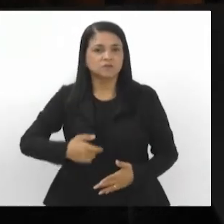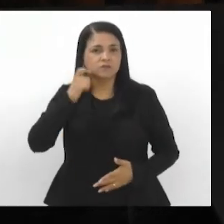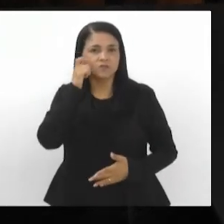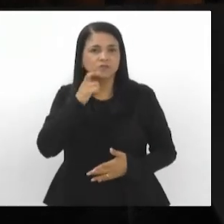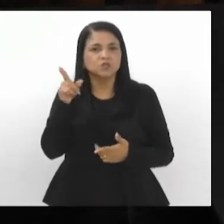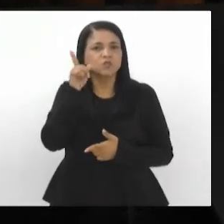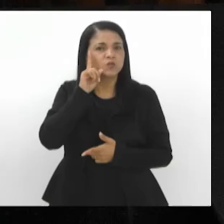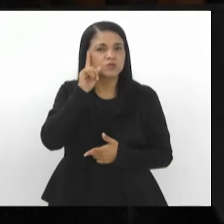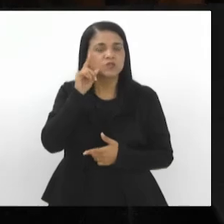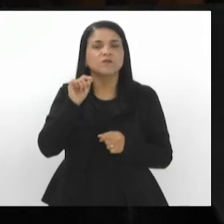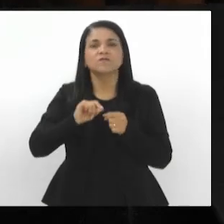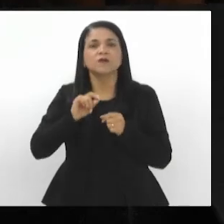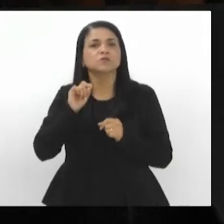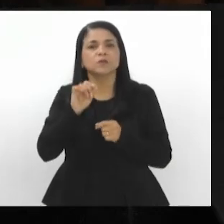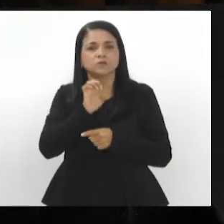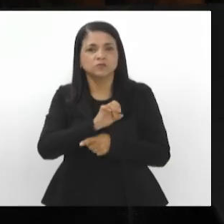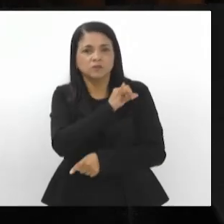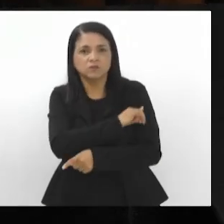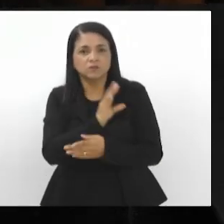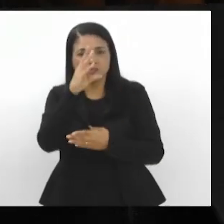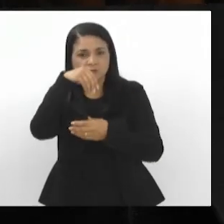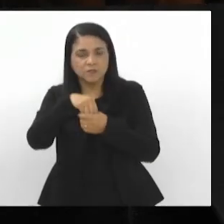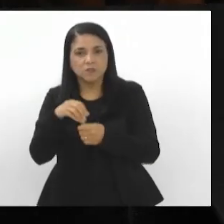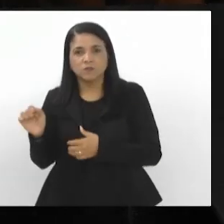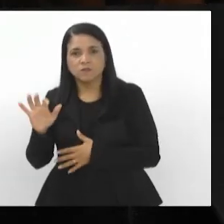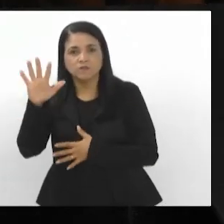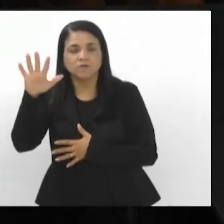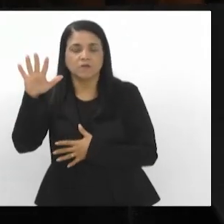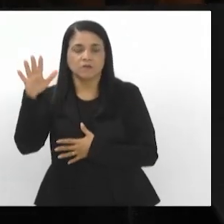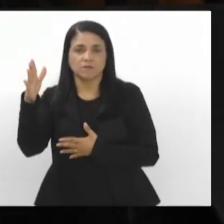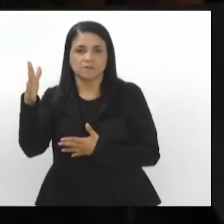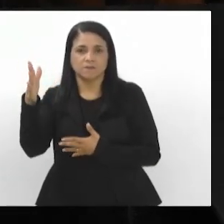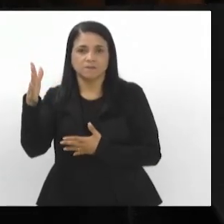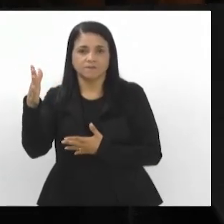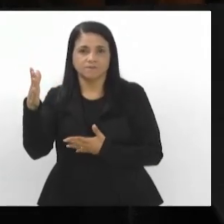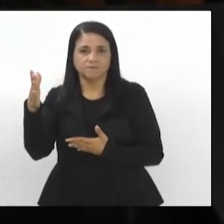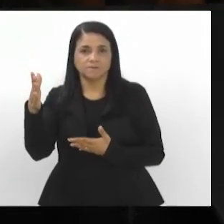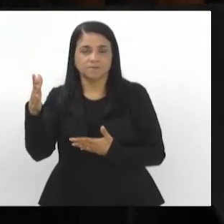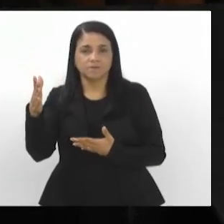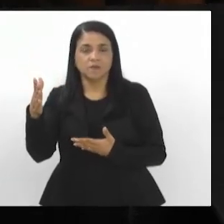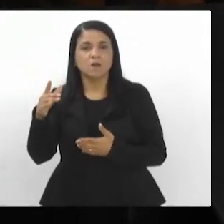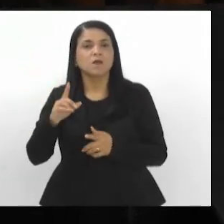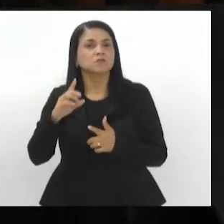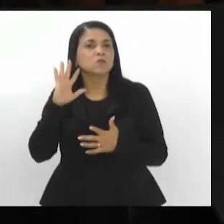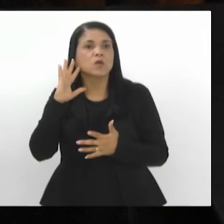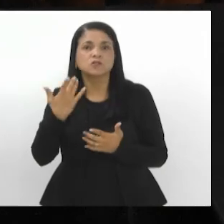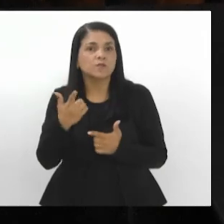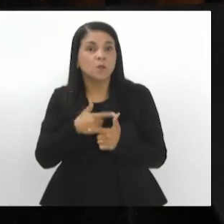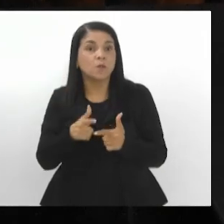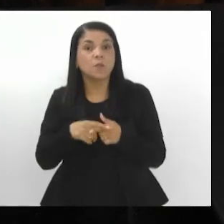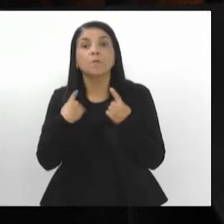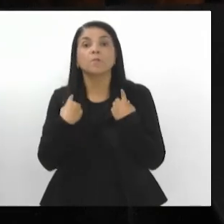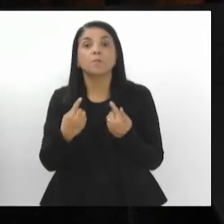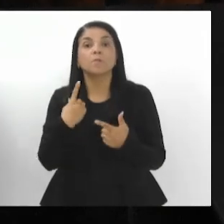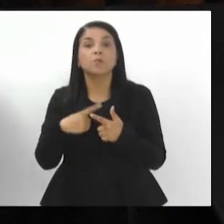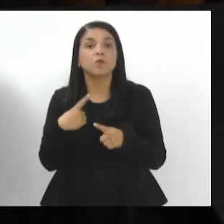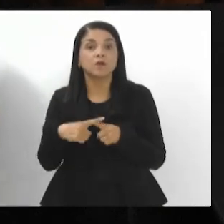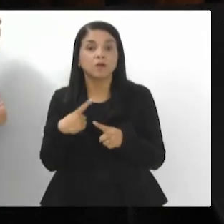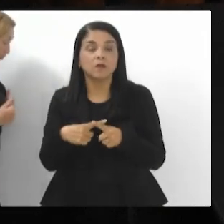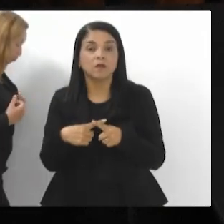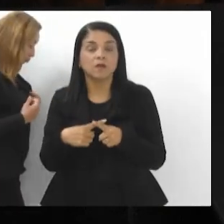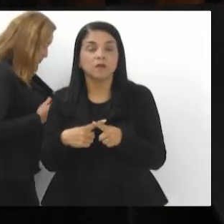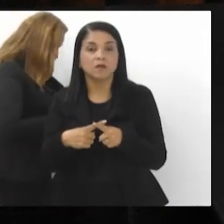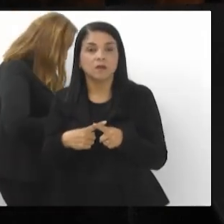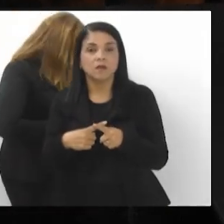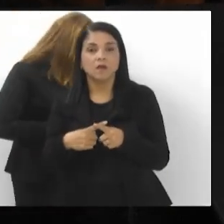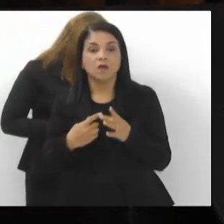estado do Rio de Janeiro, em especial dentro das favelas e periferias. Por que não resolveu o problema? Porque o problema não está na